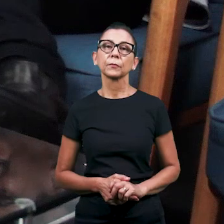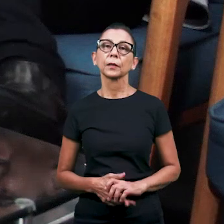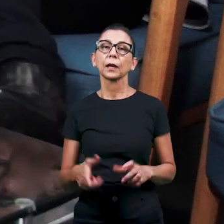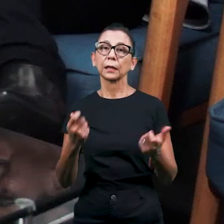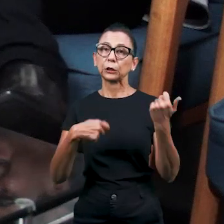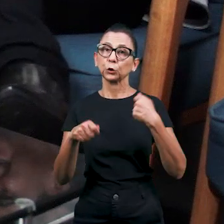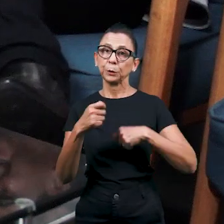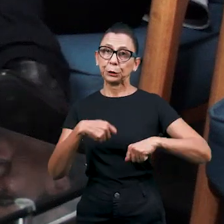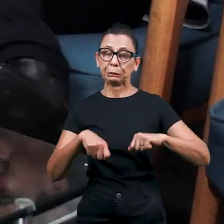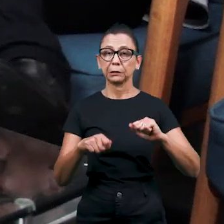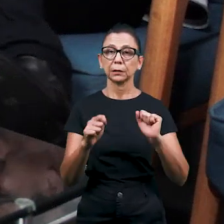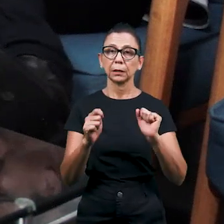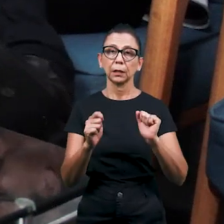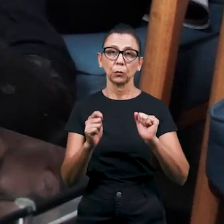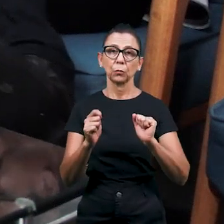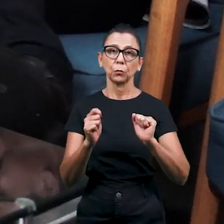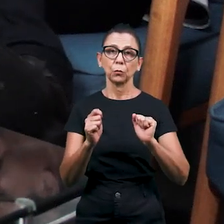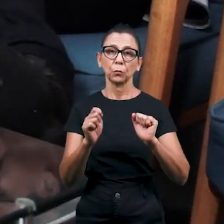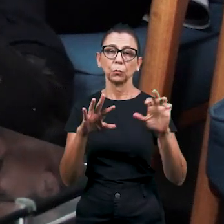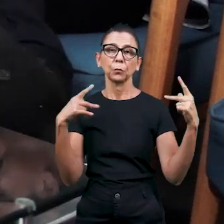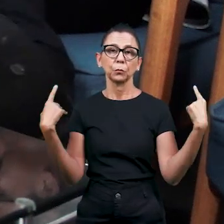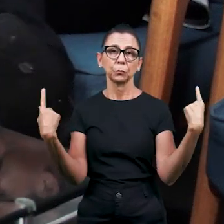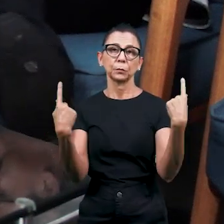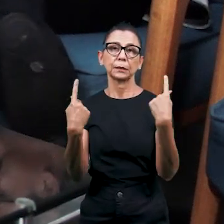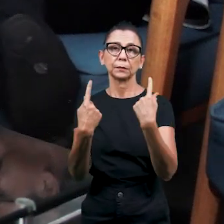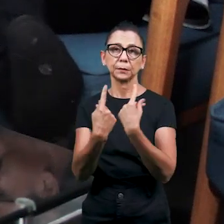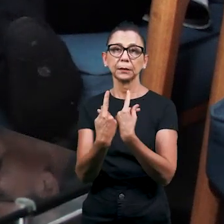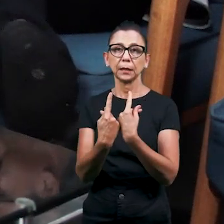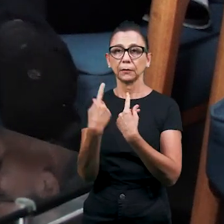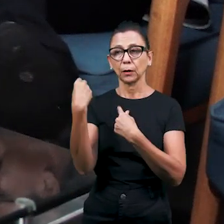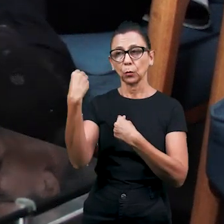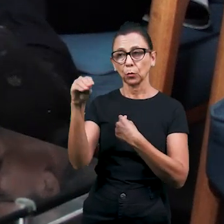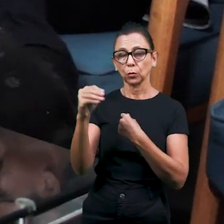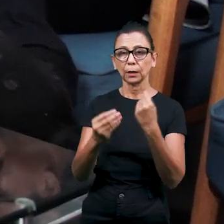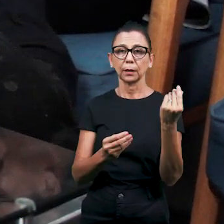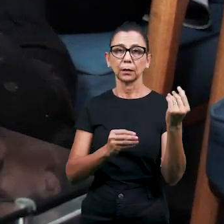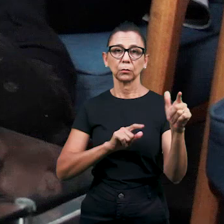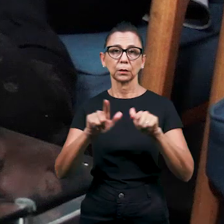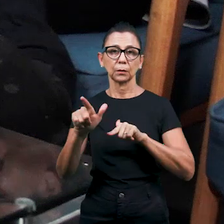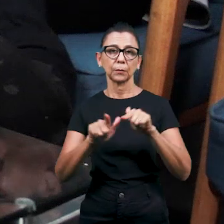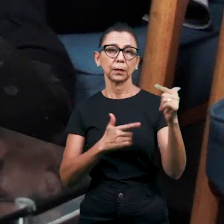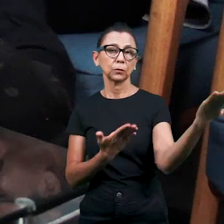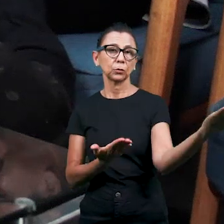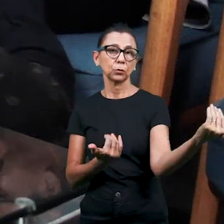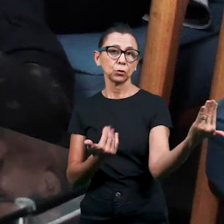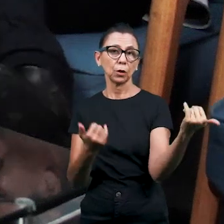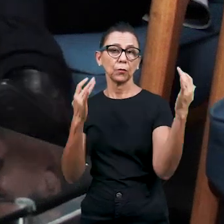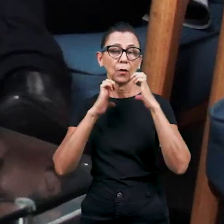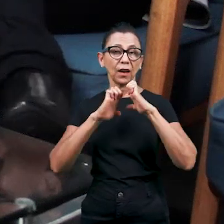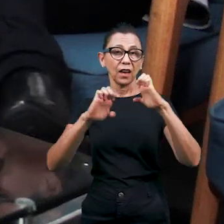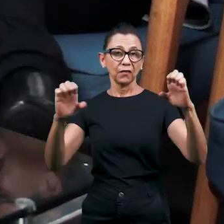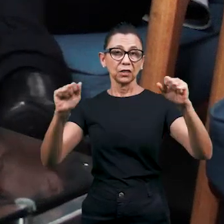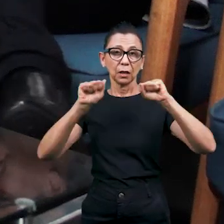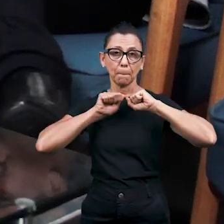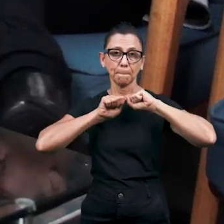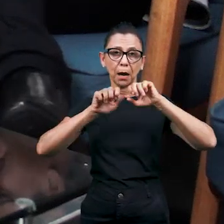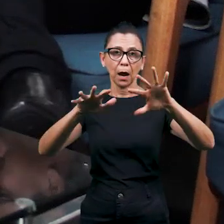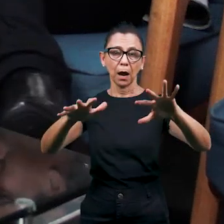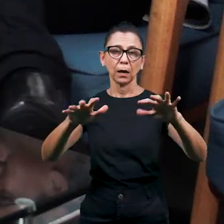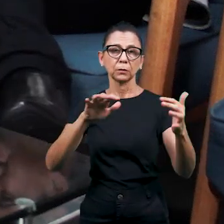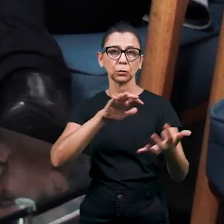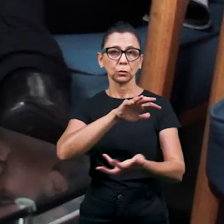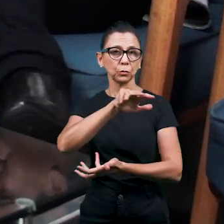vocês gostam. Por exemplo, toda terça-feira a irmã Sara vai ter um quadro. Que